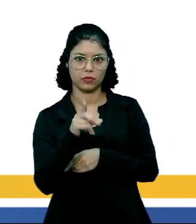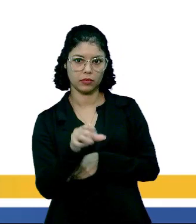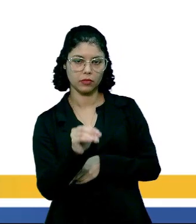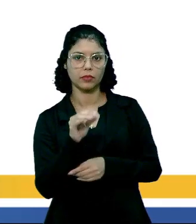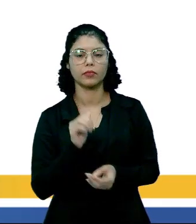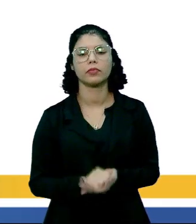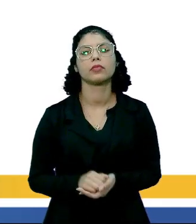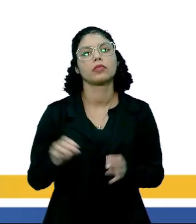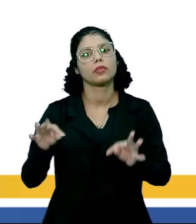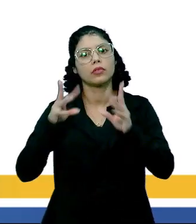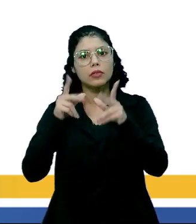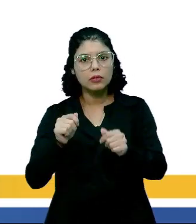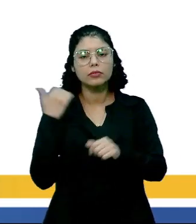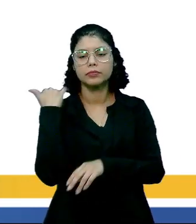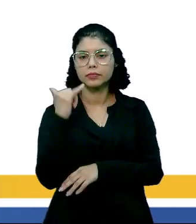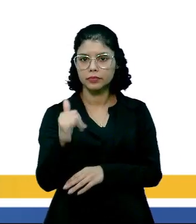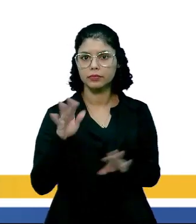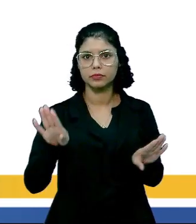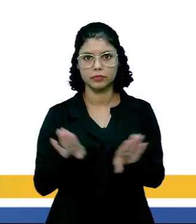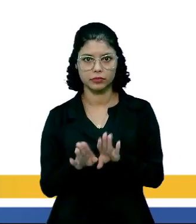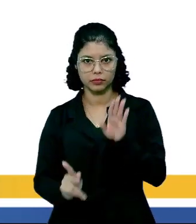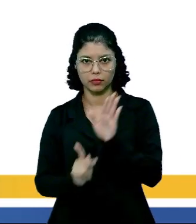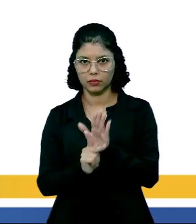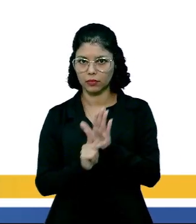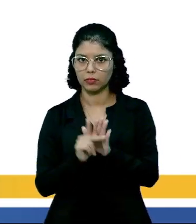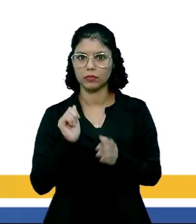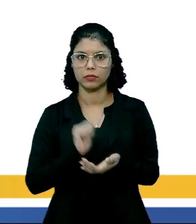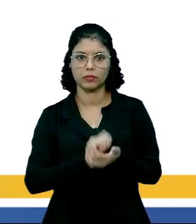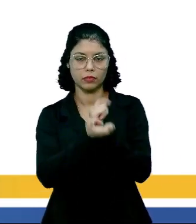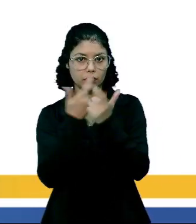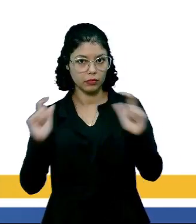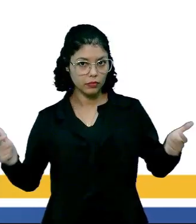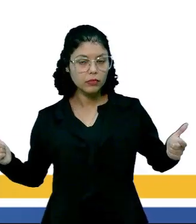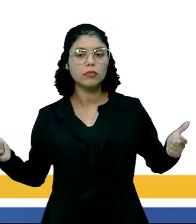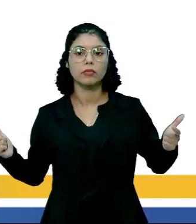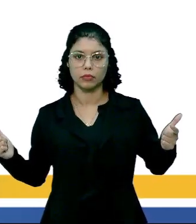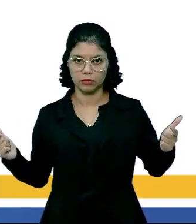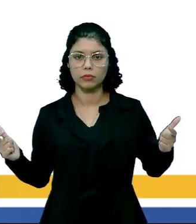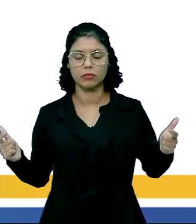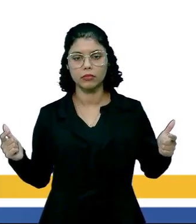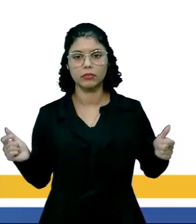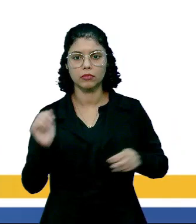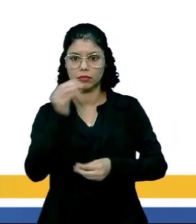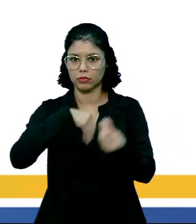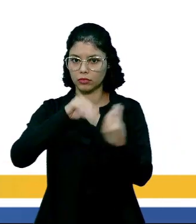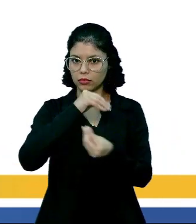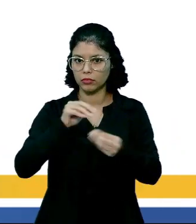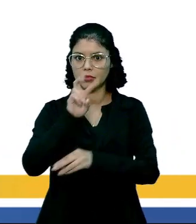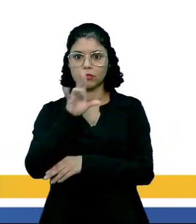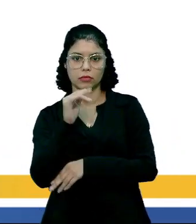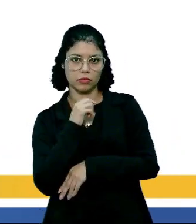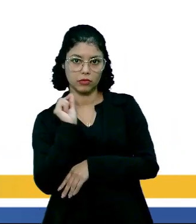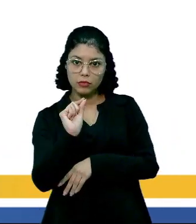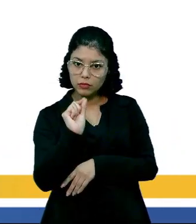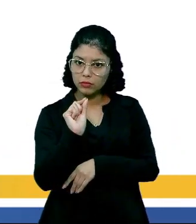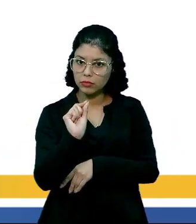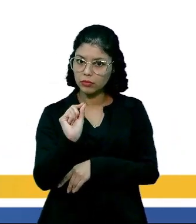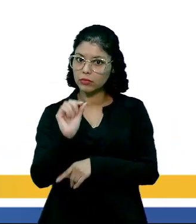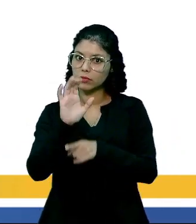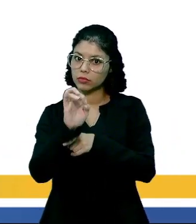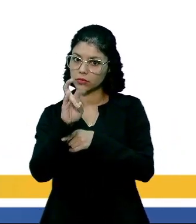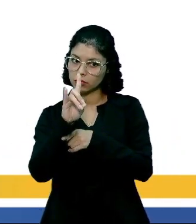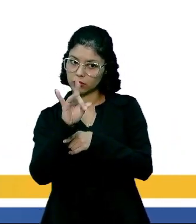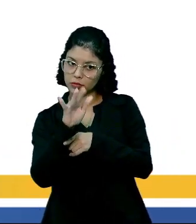então todas as vezes que a energia produto ela for maior que a energia dos reagentes a sua reação Ela será uma reação